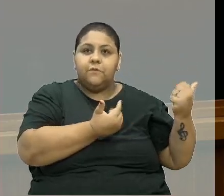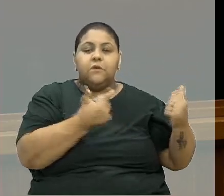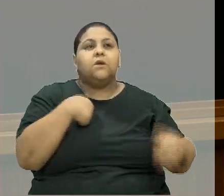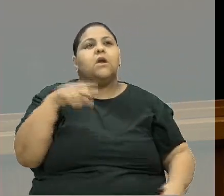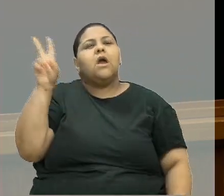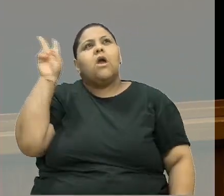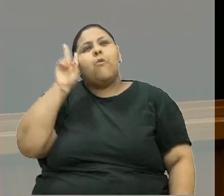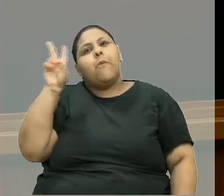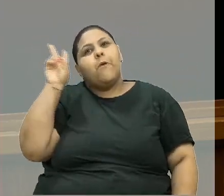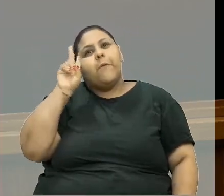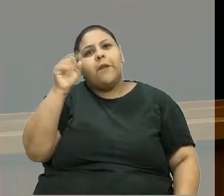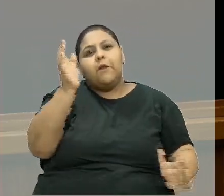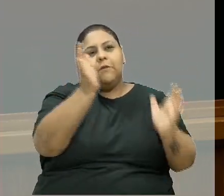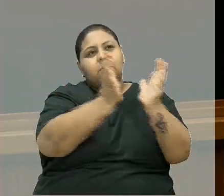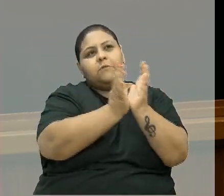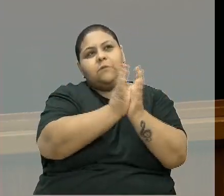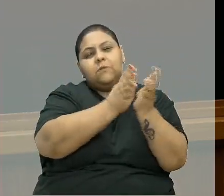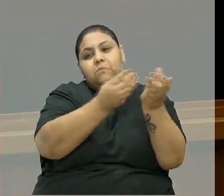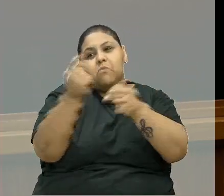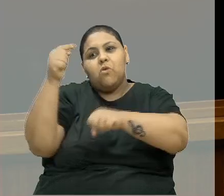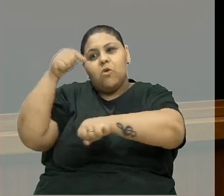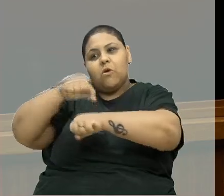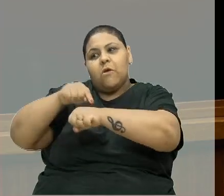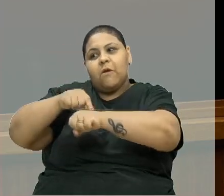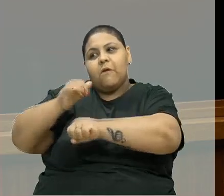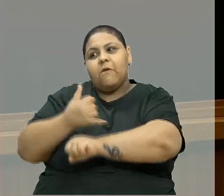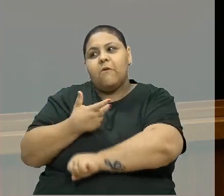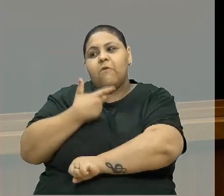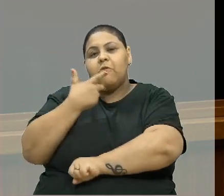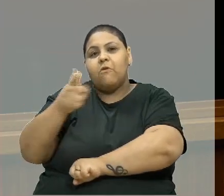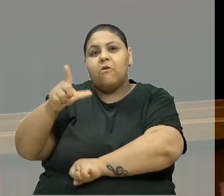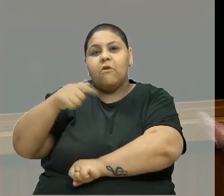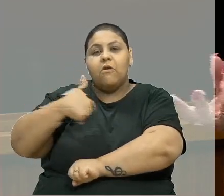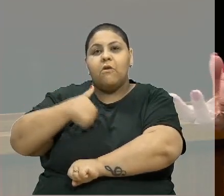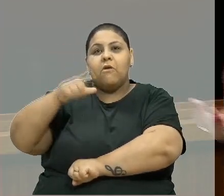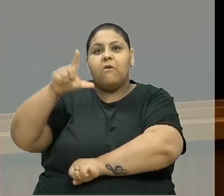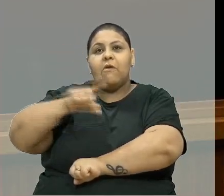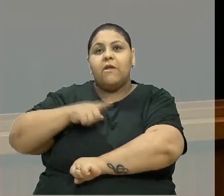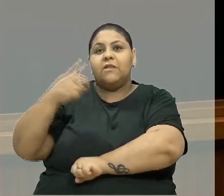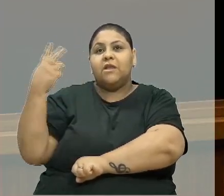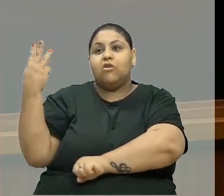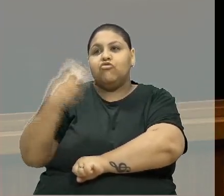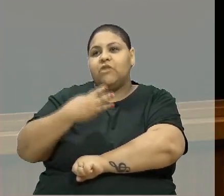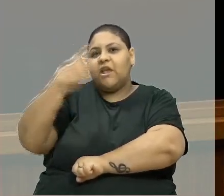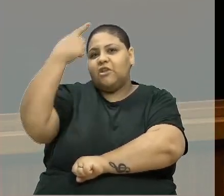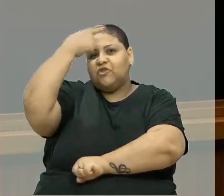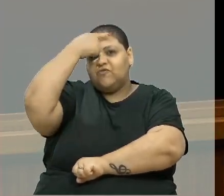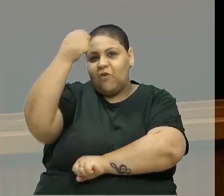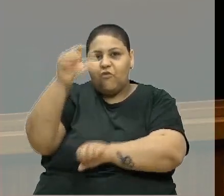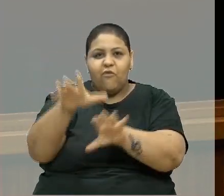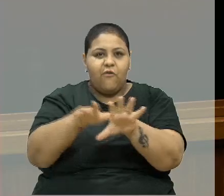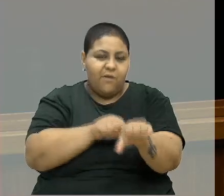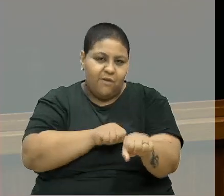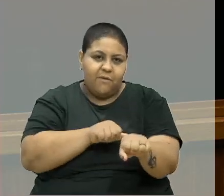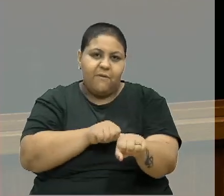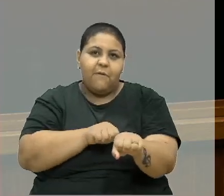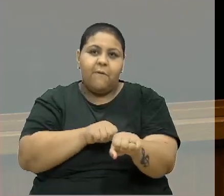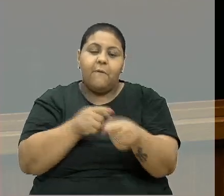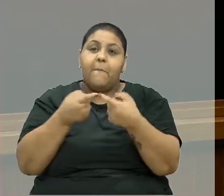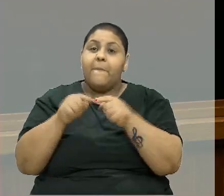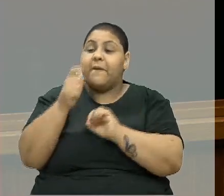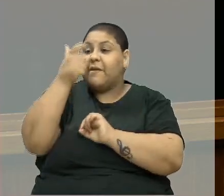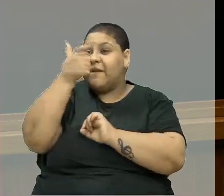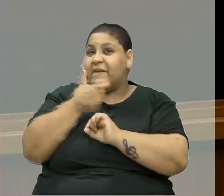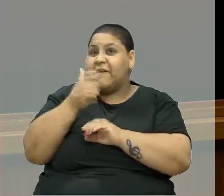lembro de um colega meu há muito tempo que ele dizia: eu tenho 3 faculdades, tinha se formado, muito jovem, mas eu acho que